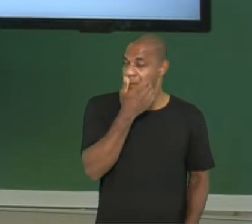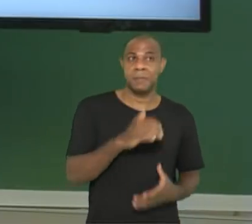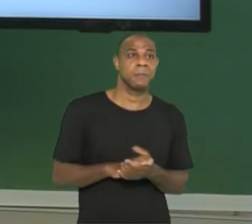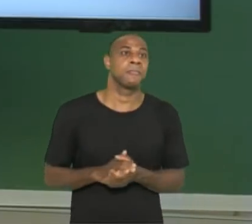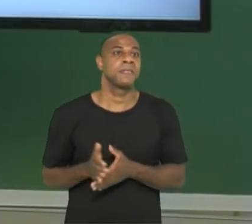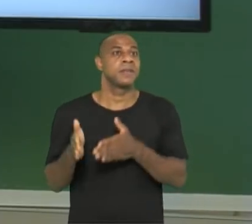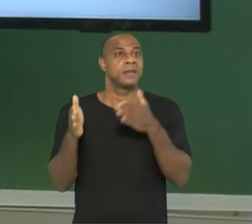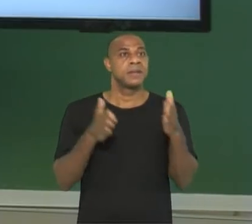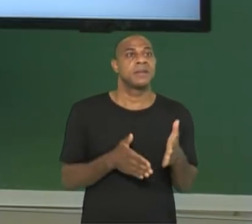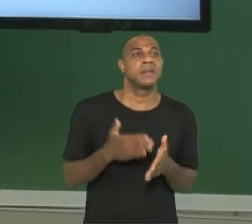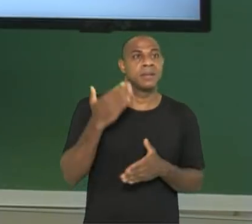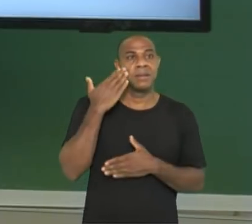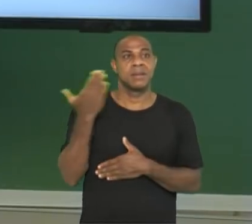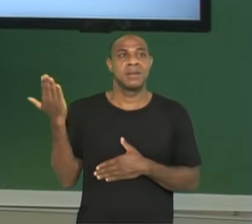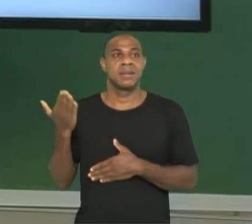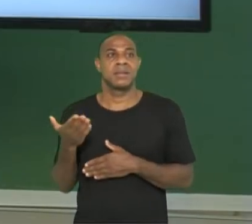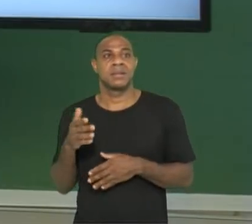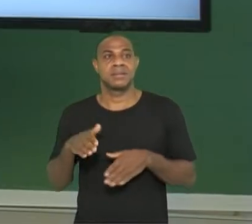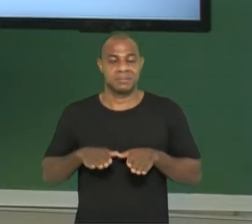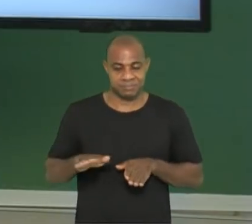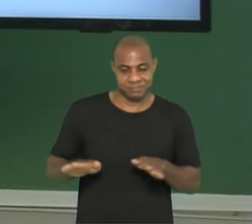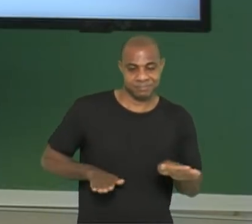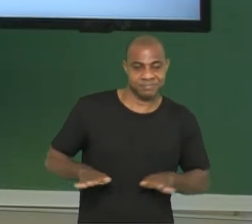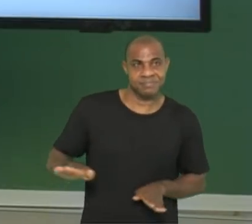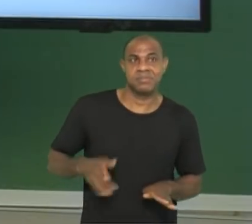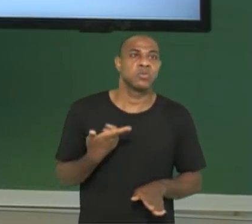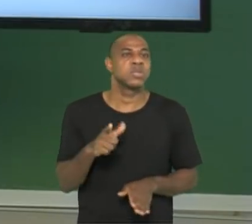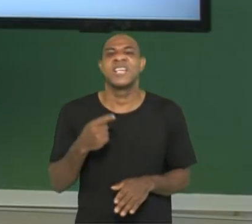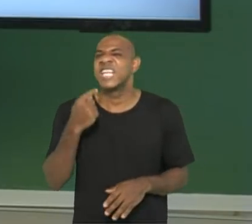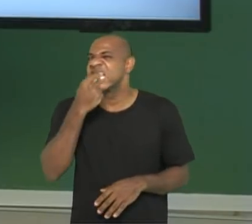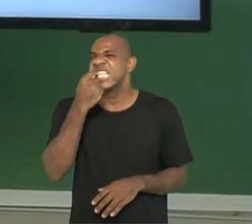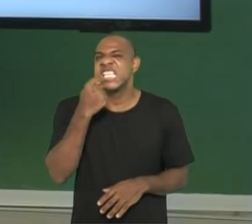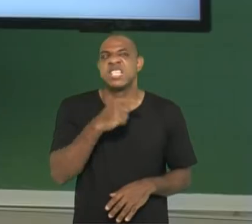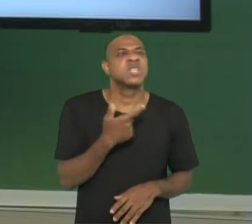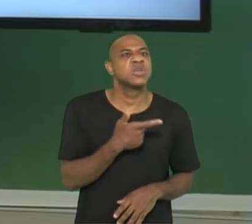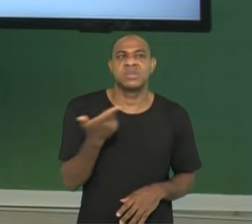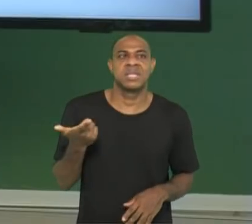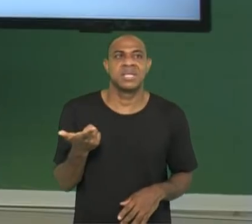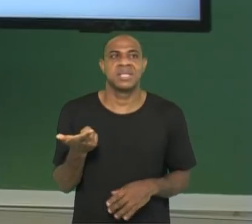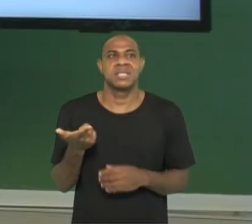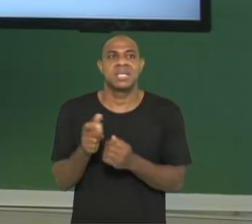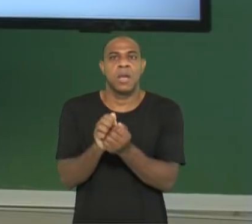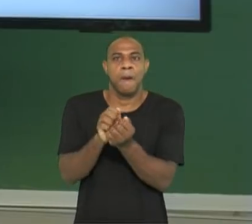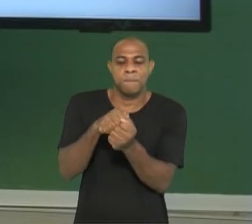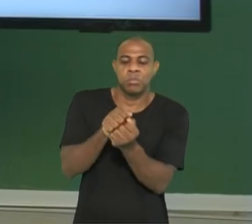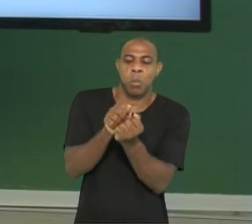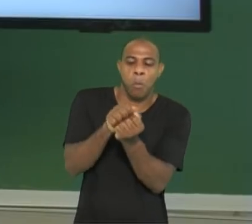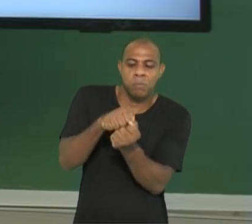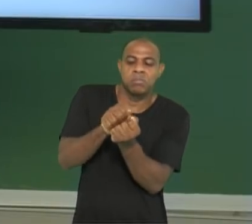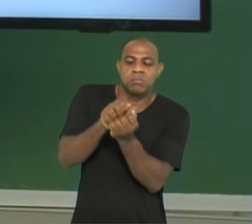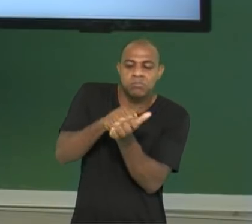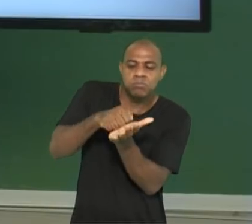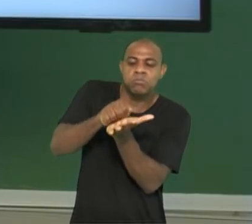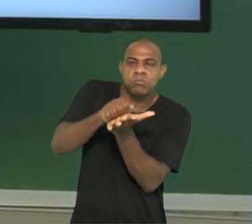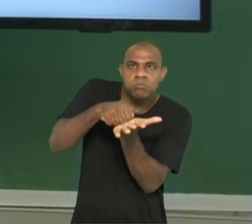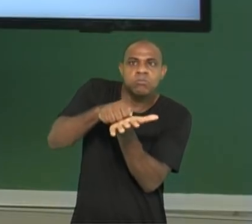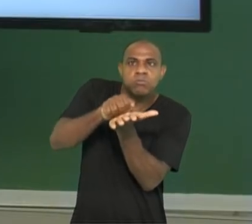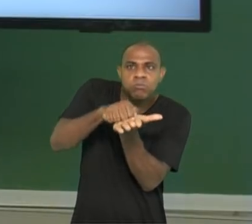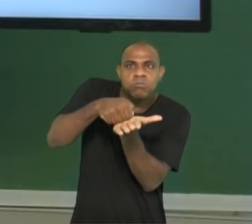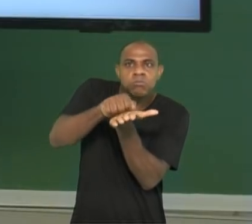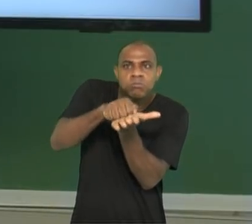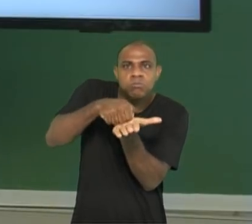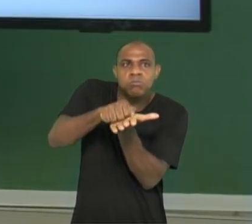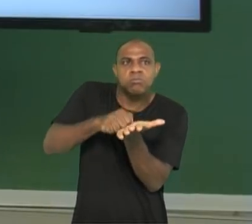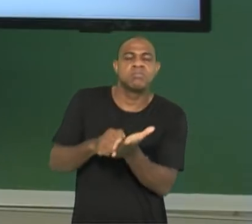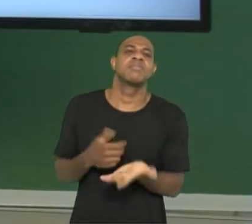dente. E aí nós temos alguns anfíbios que também não têm dentes, têm placas que raspam o alimento ou rasgam. Então, cada